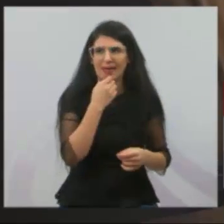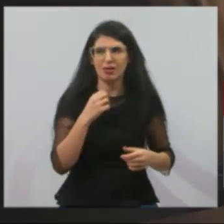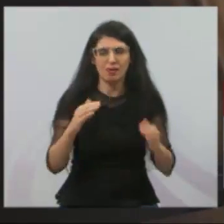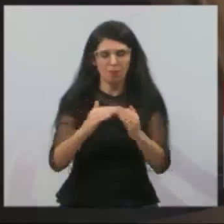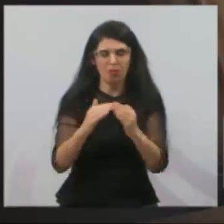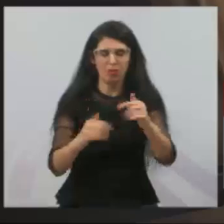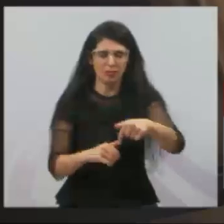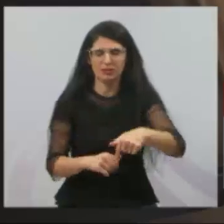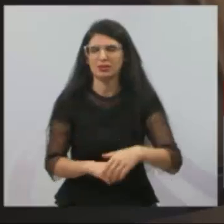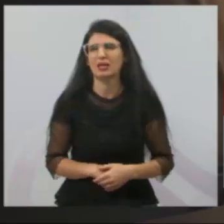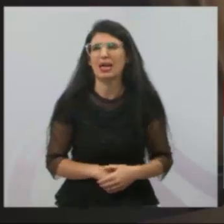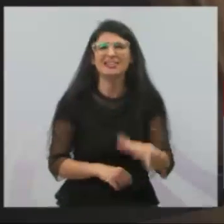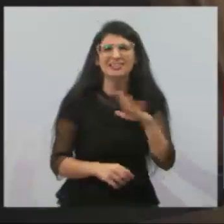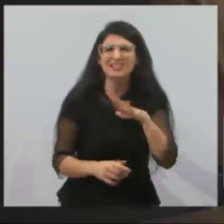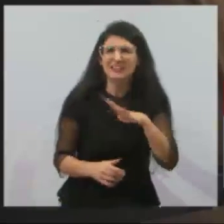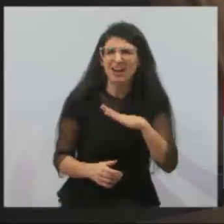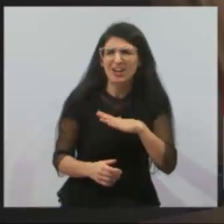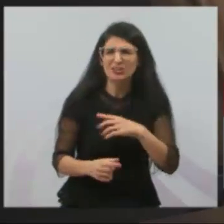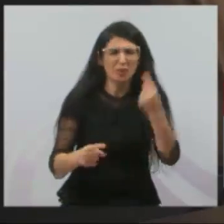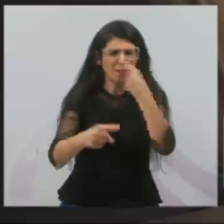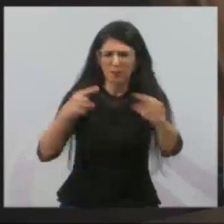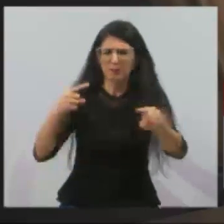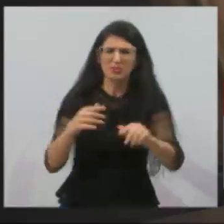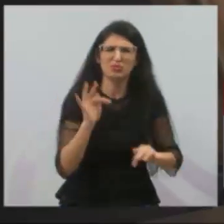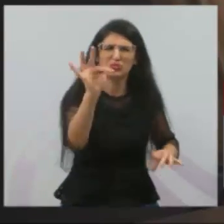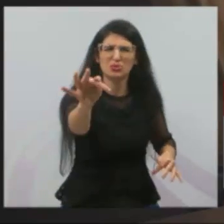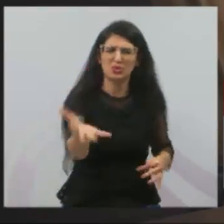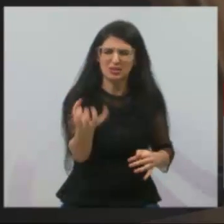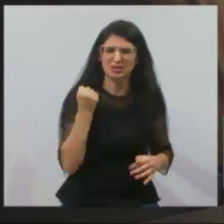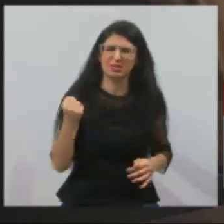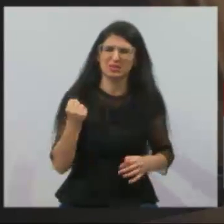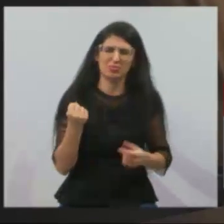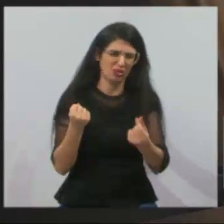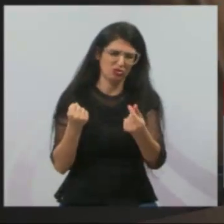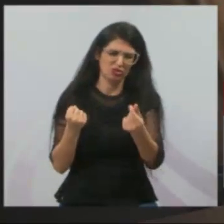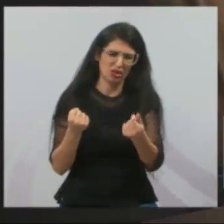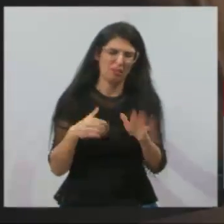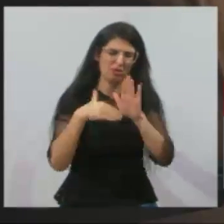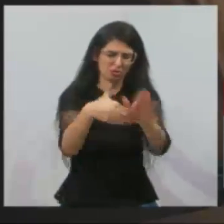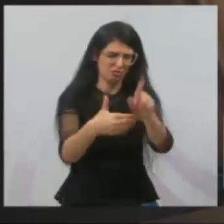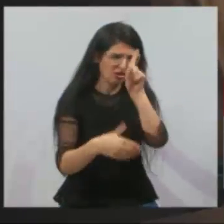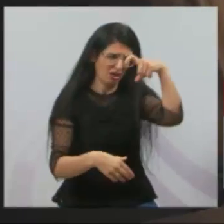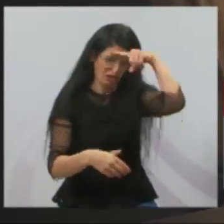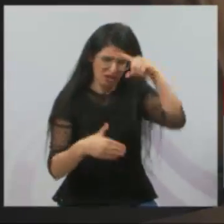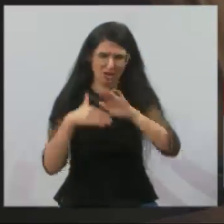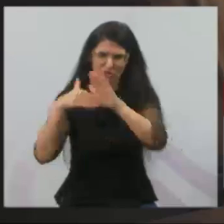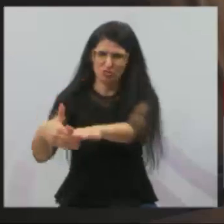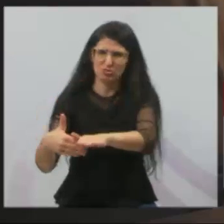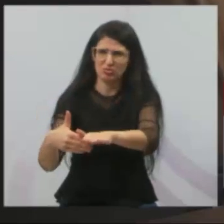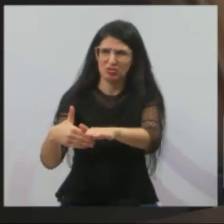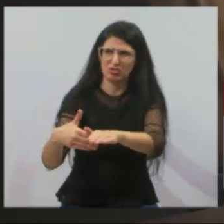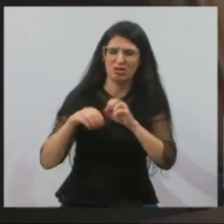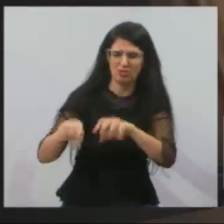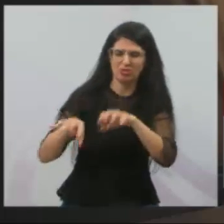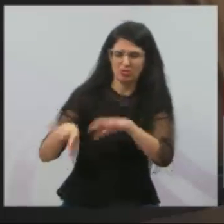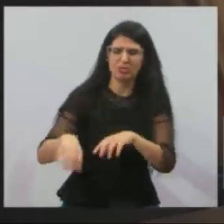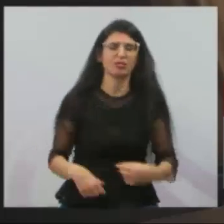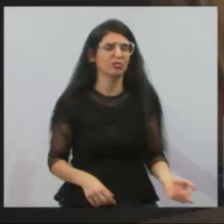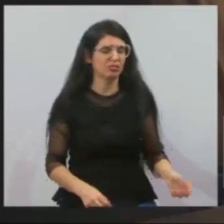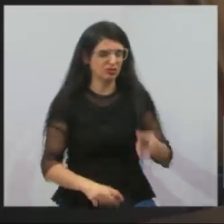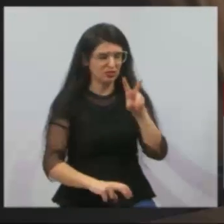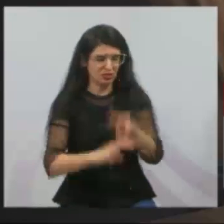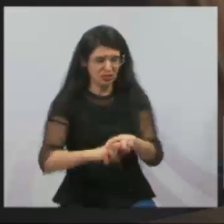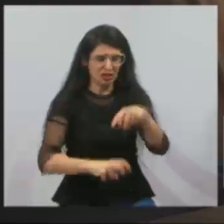cidade deixar de receber recursos na área de saúde, de educação. Para sentar nessa cadeira tem que ter coragem. E o povo